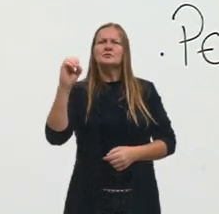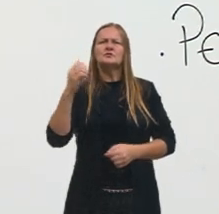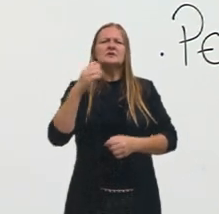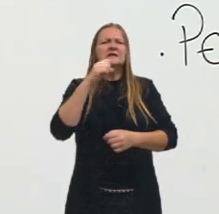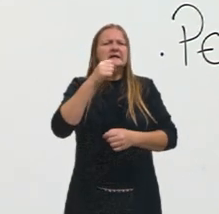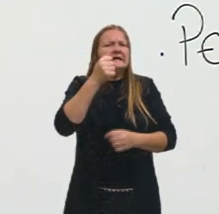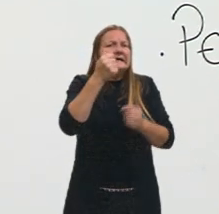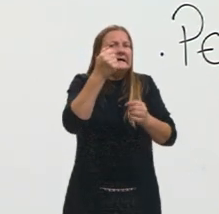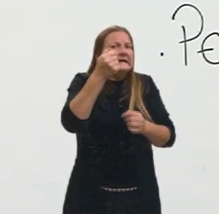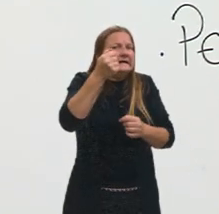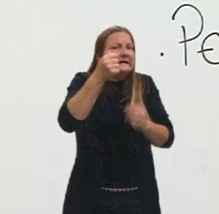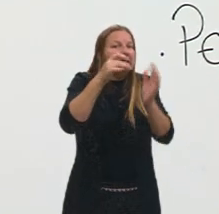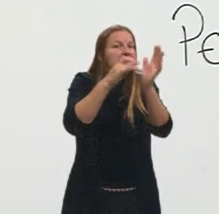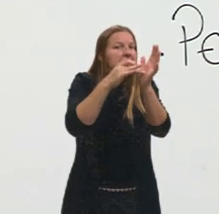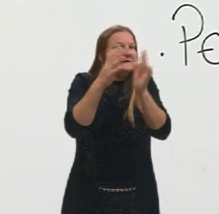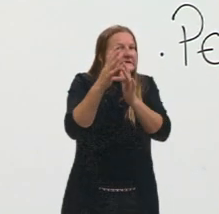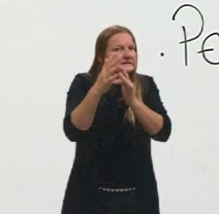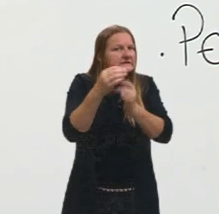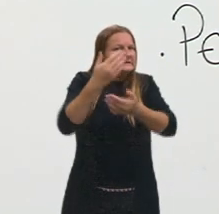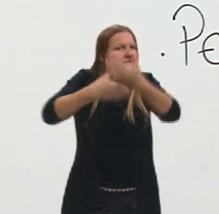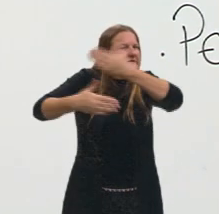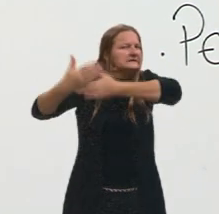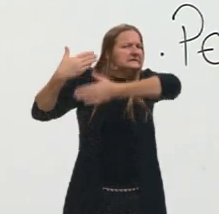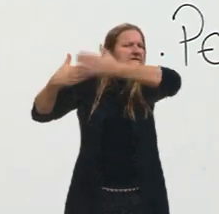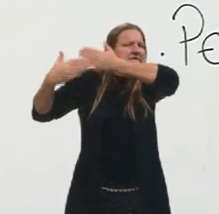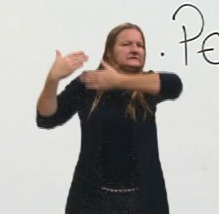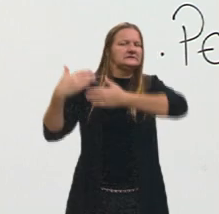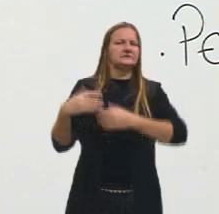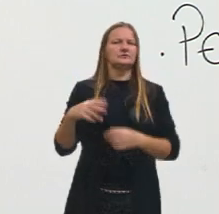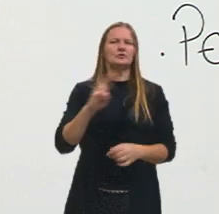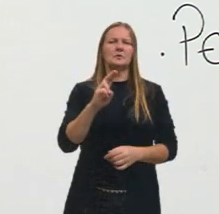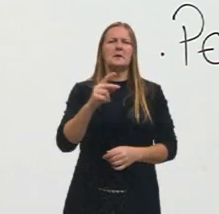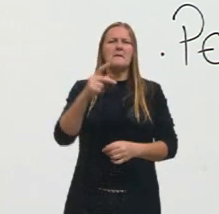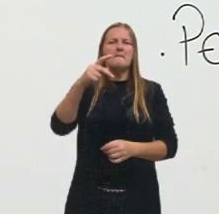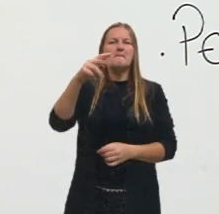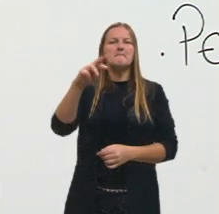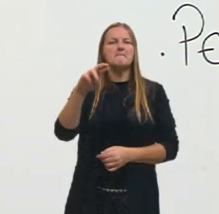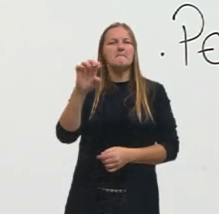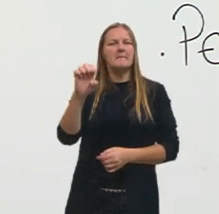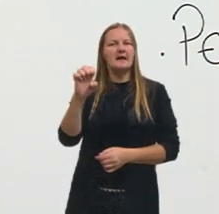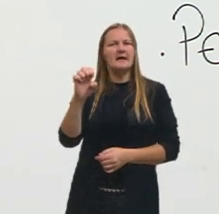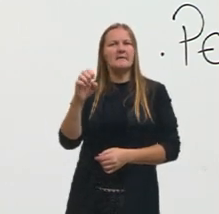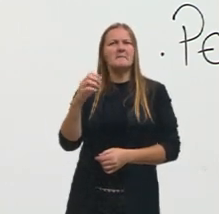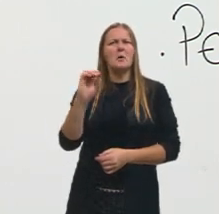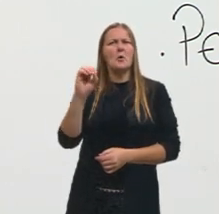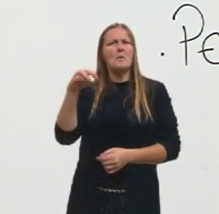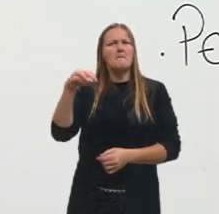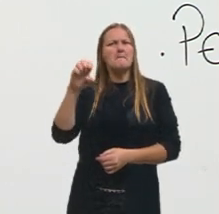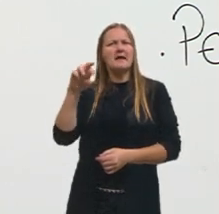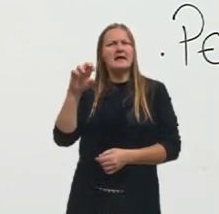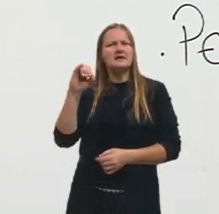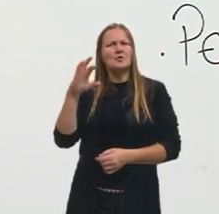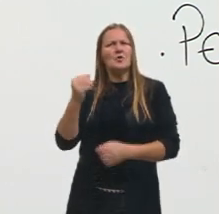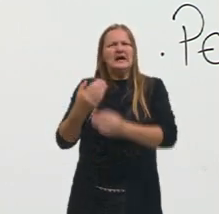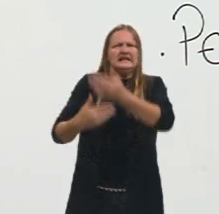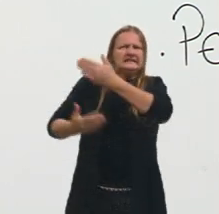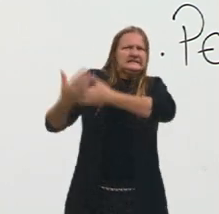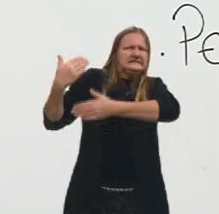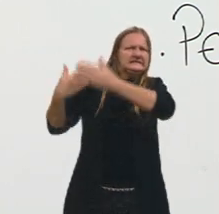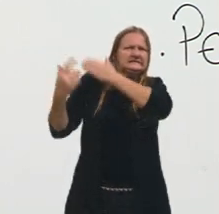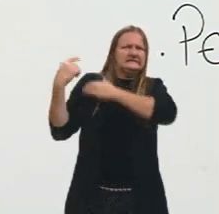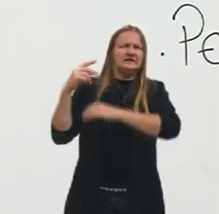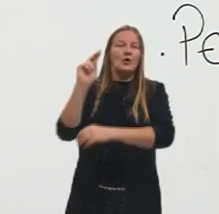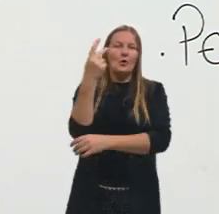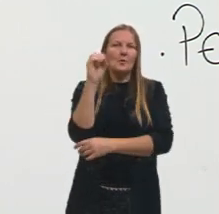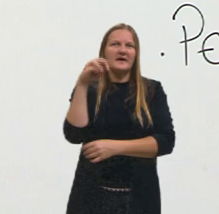antes de Cristo e esse é o período pré-homérico um período em que a Grécia então teria sido governada